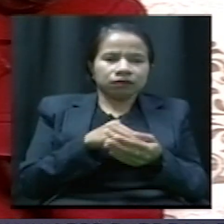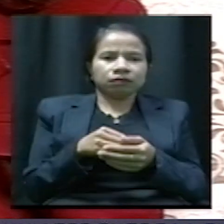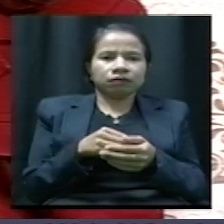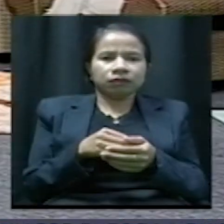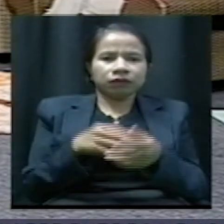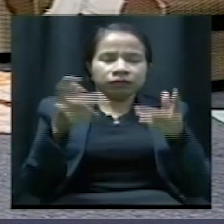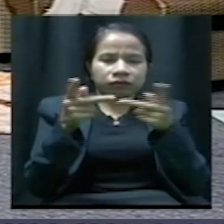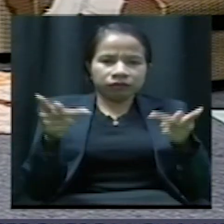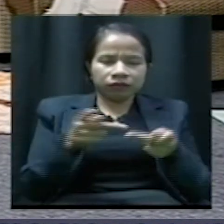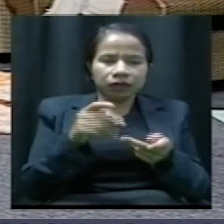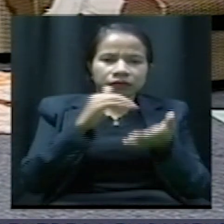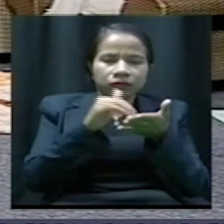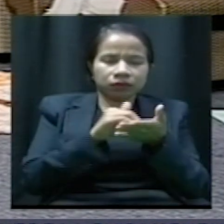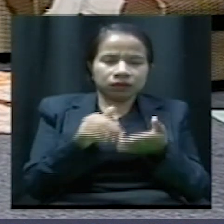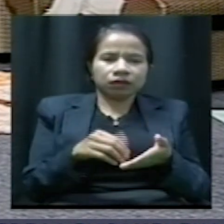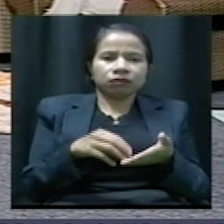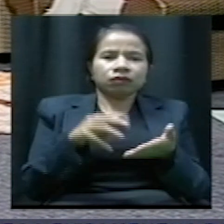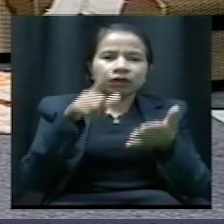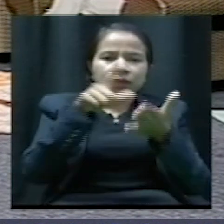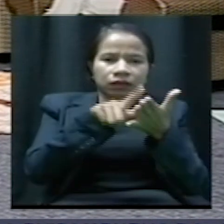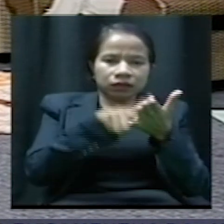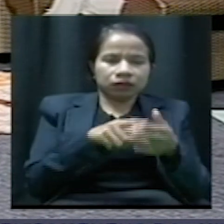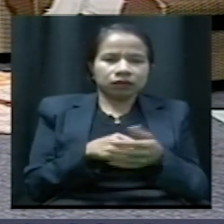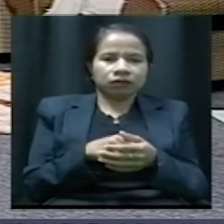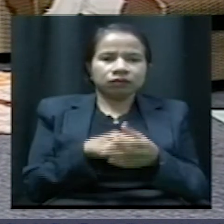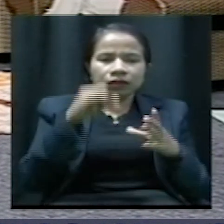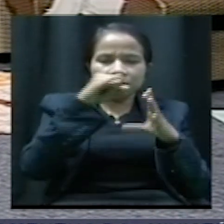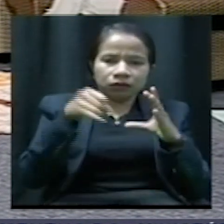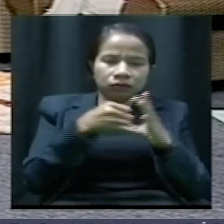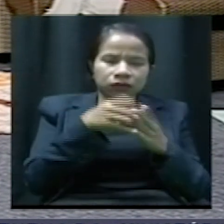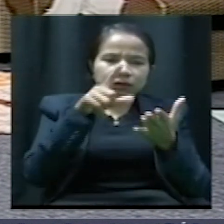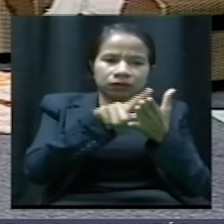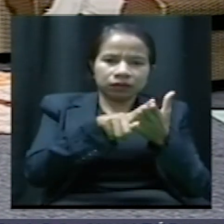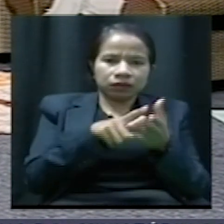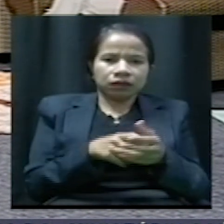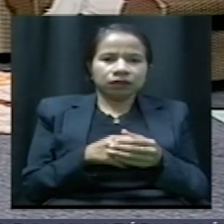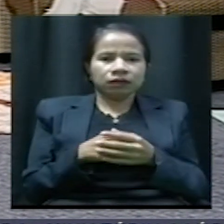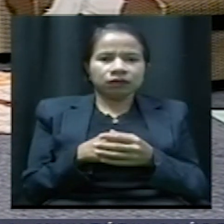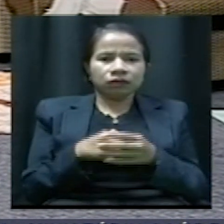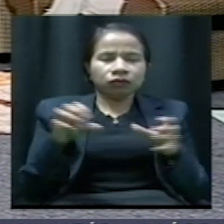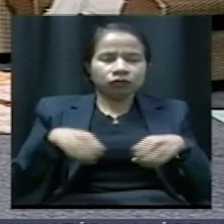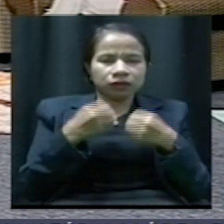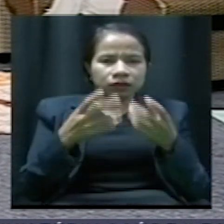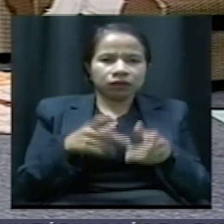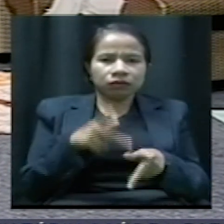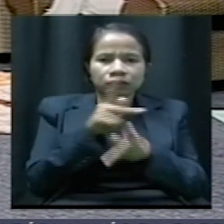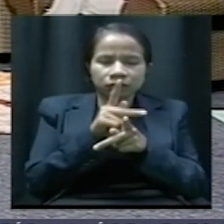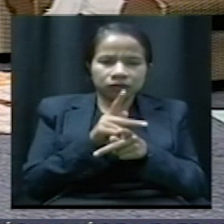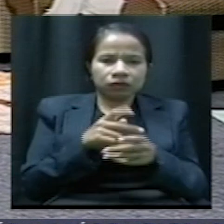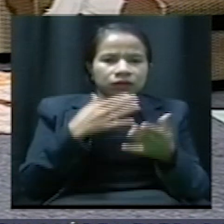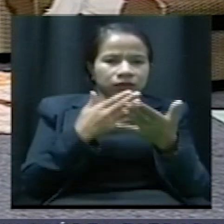sira atu matéria curriculum ba formação ne inclui kira as matéria kono ba universal design insa